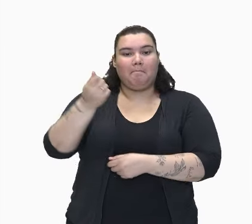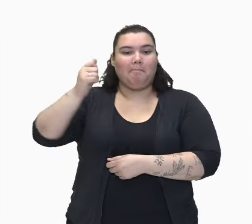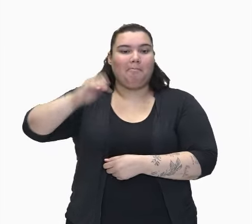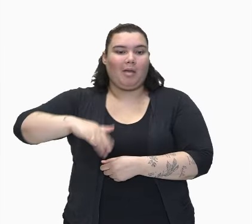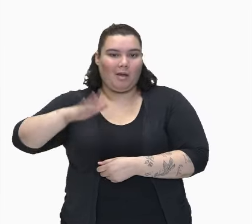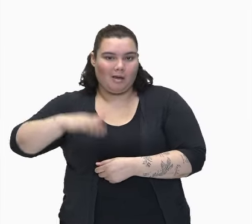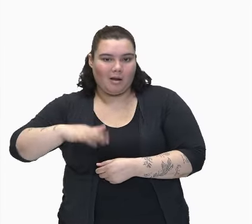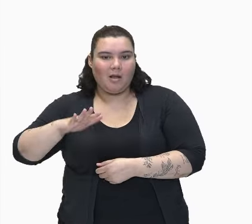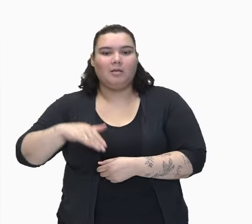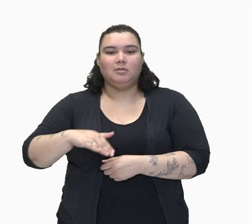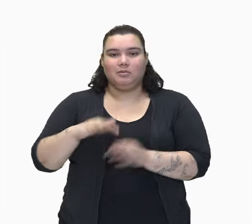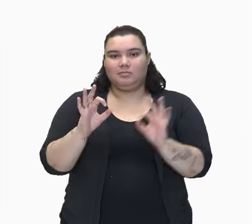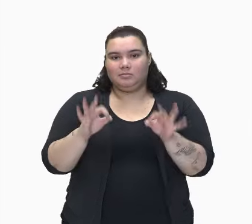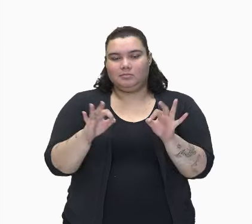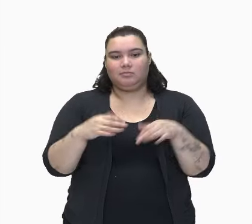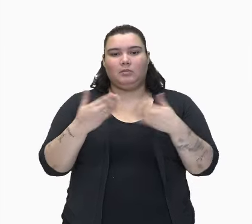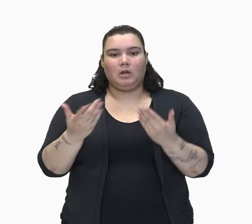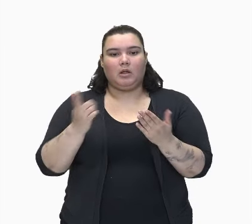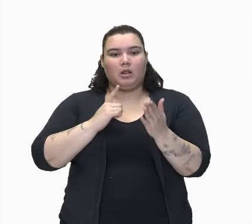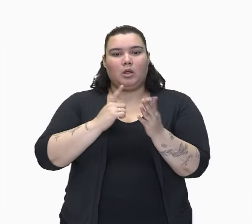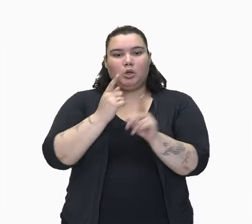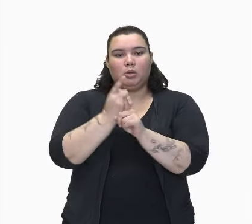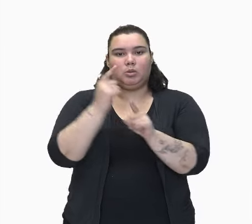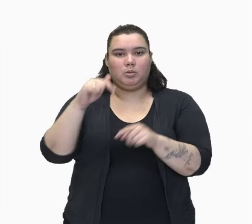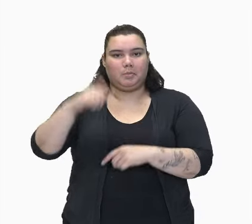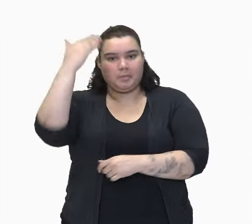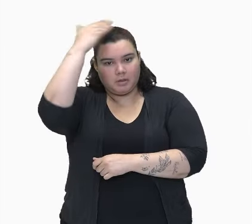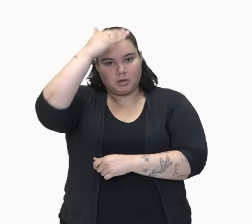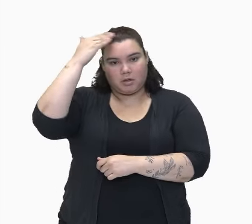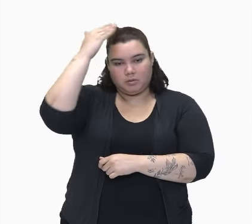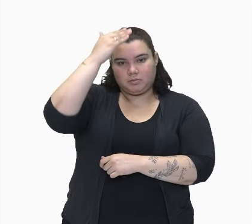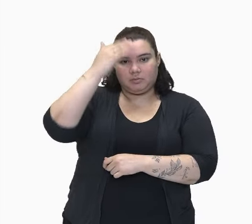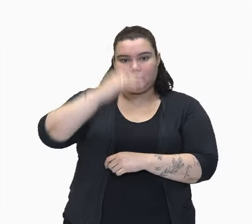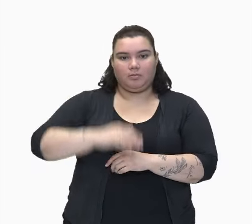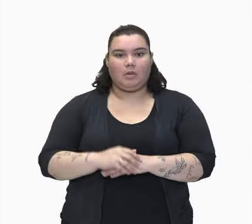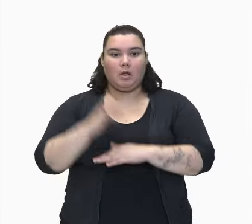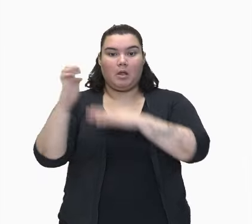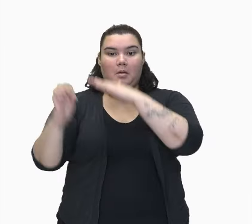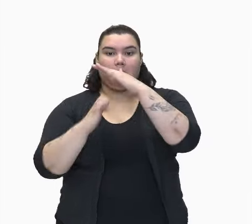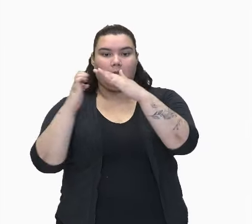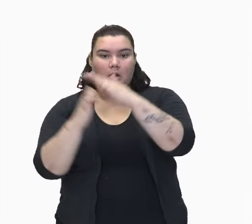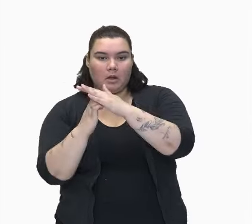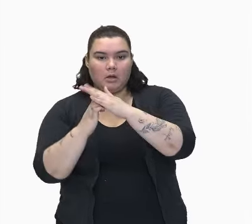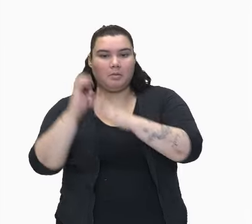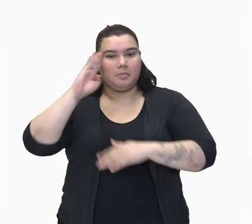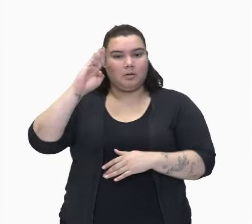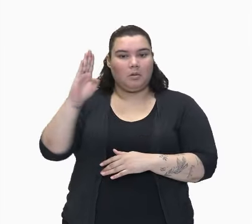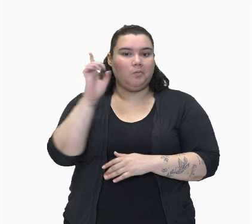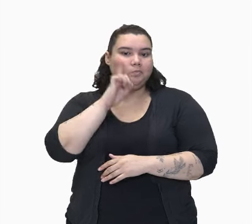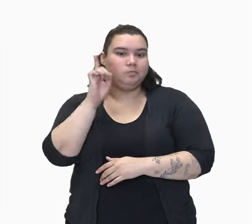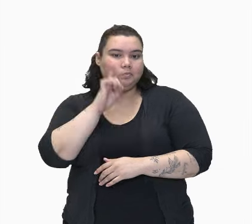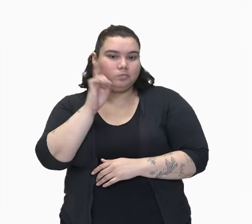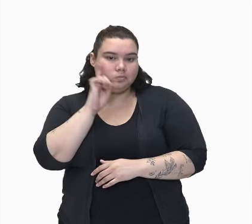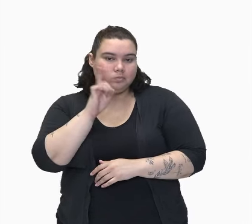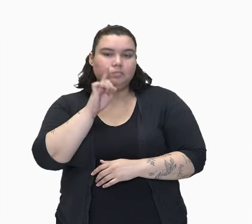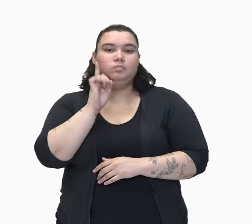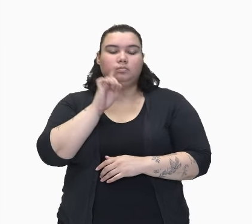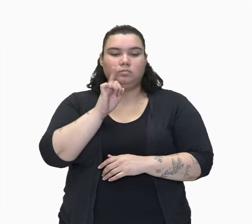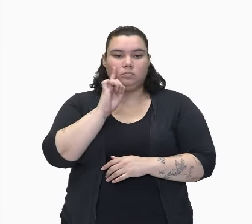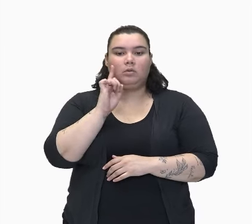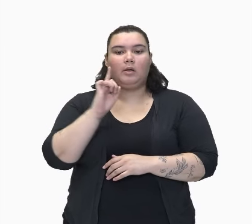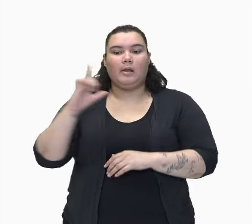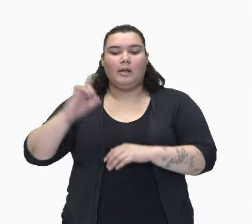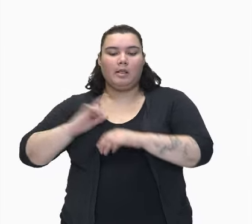baratas que é encontrada ali no México. Empresas transnacionais, sobretudo, gente, ali dos Estados Unidos,